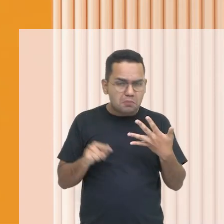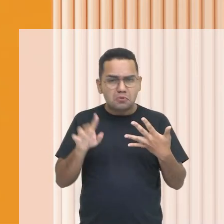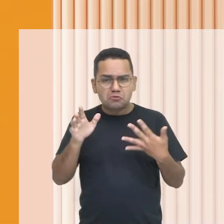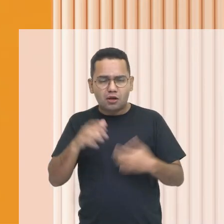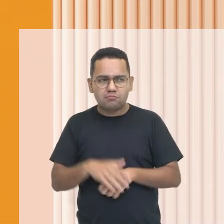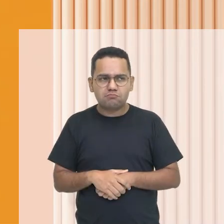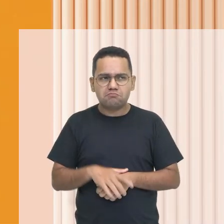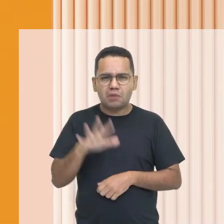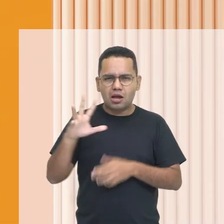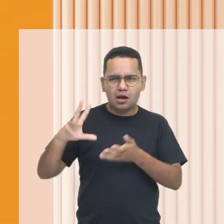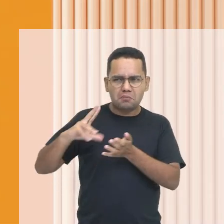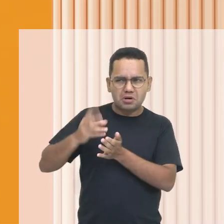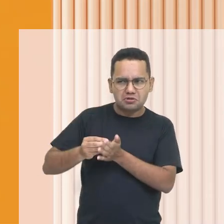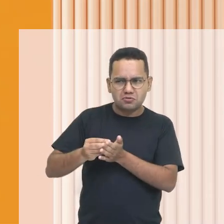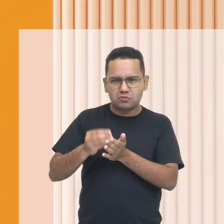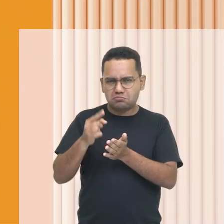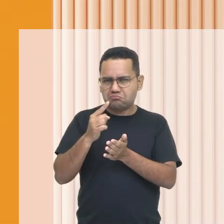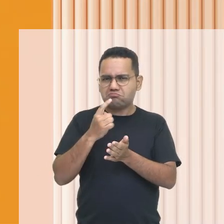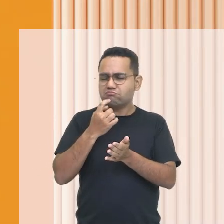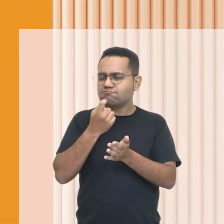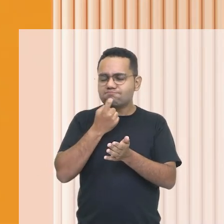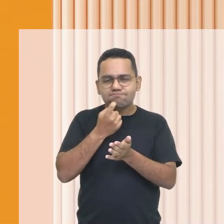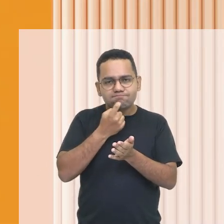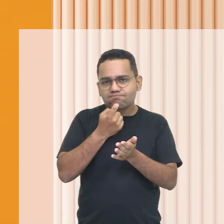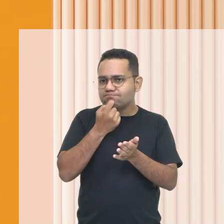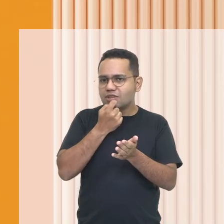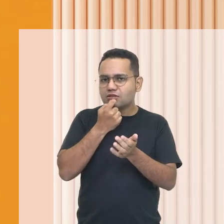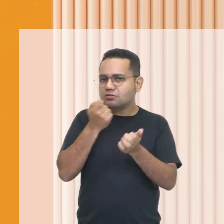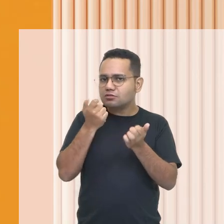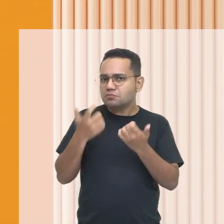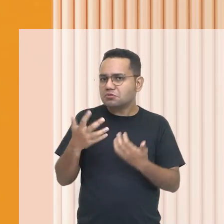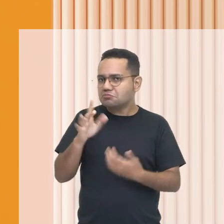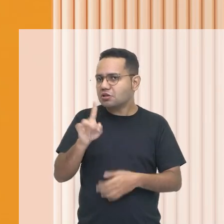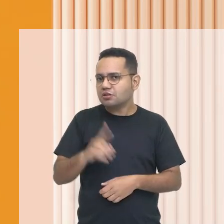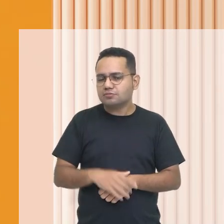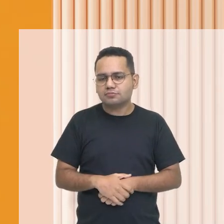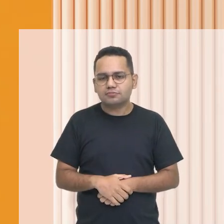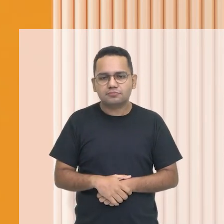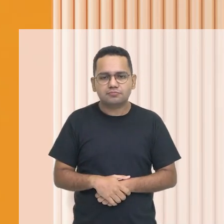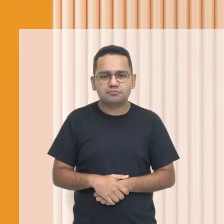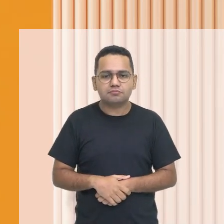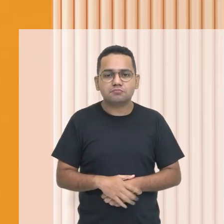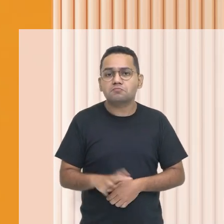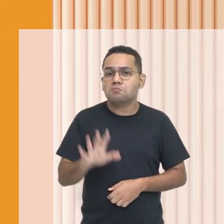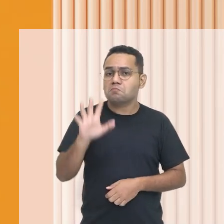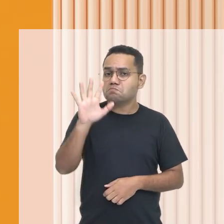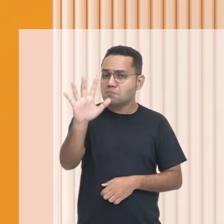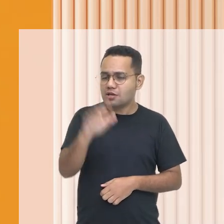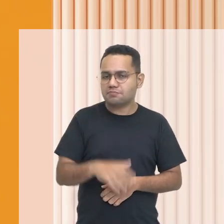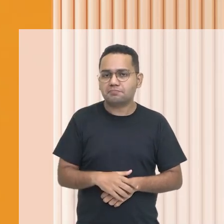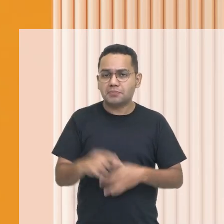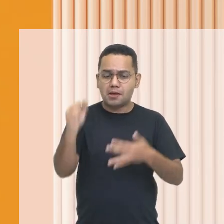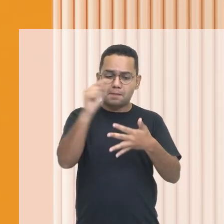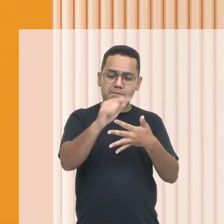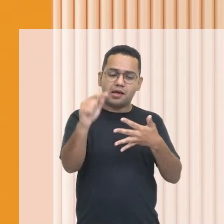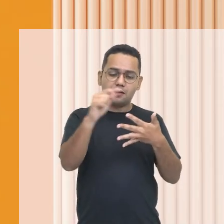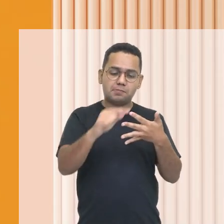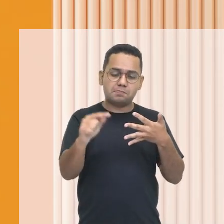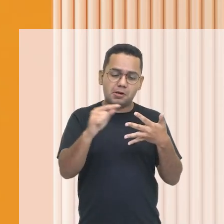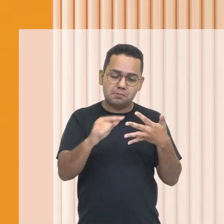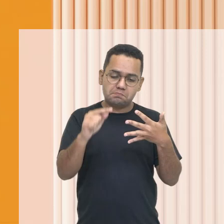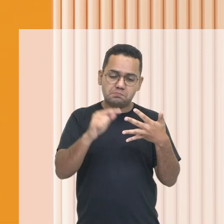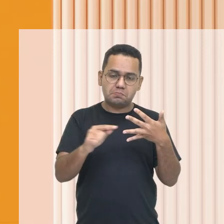Amazônia. Por quê? Você tem justamente, né, esses ciclos econômicos